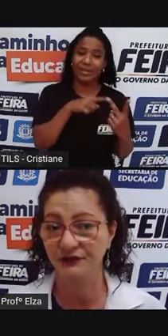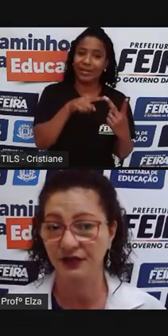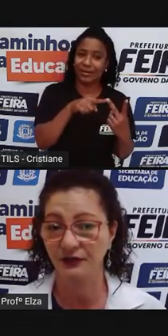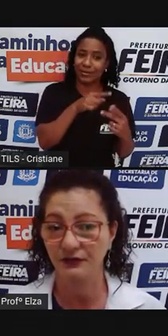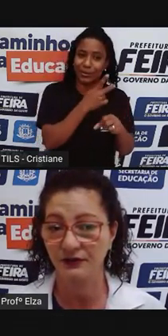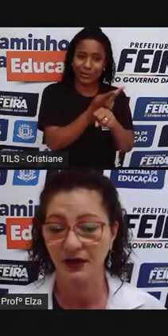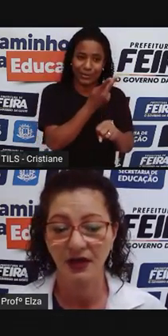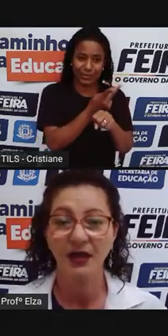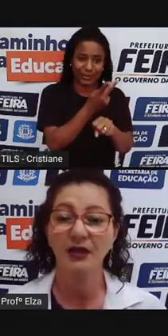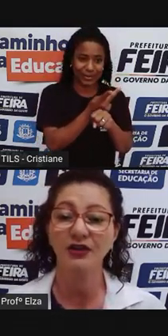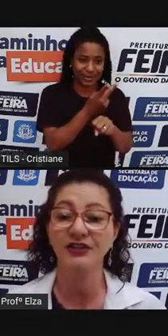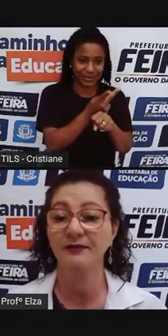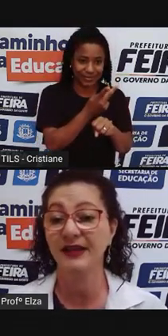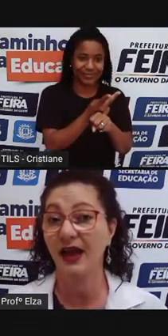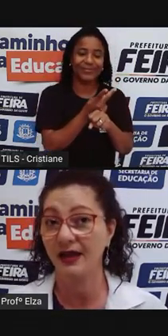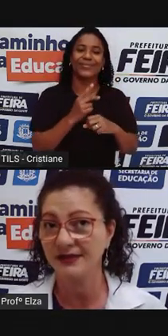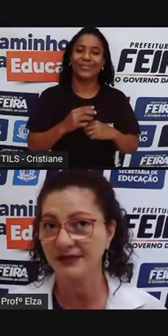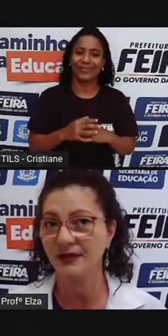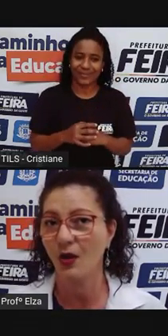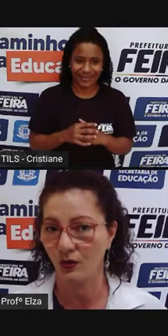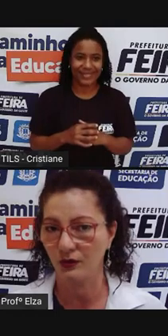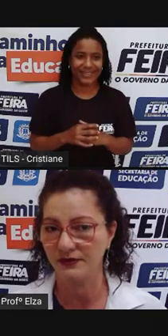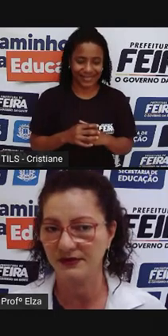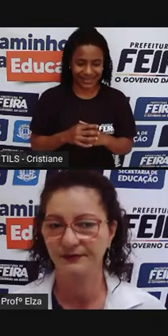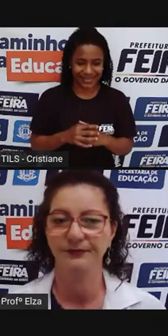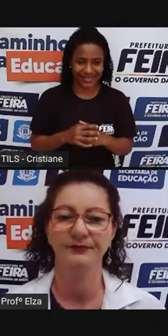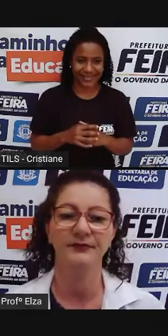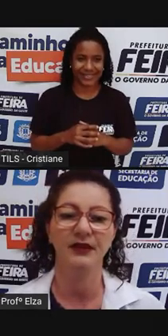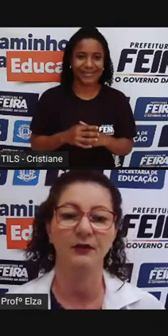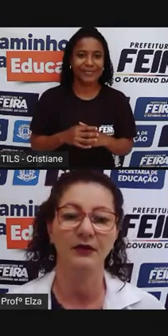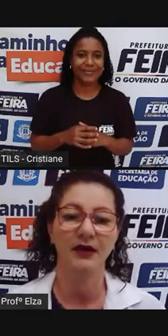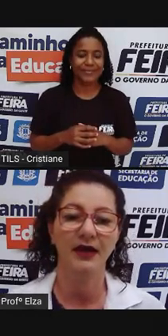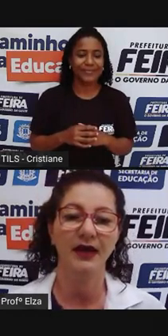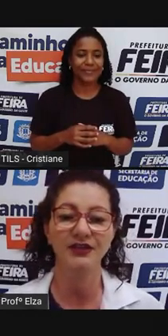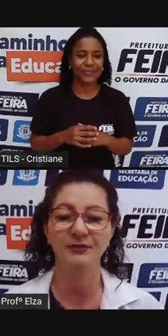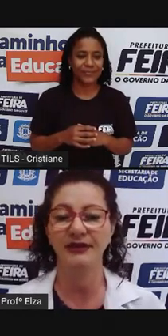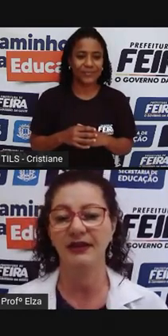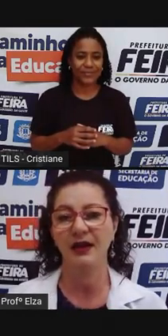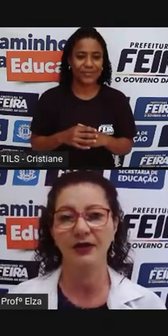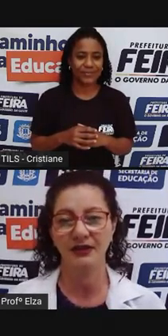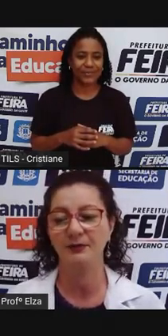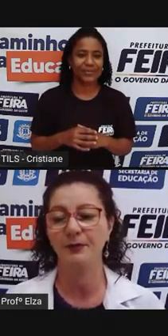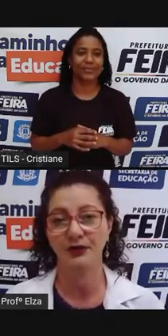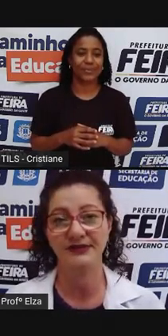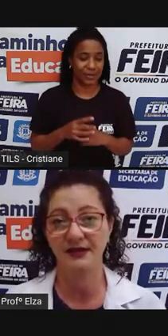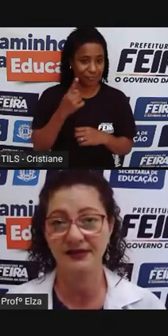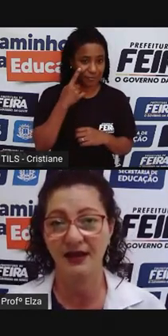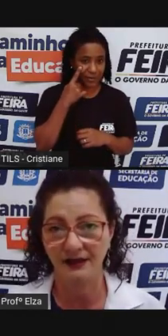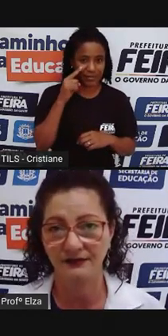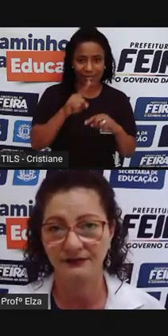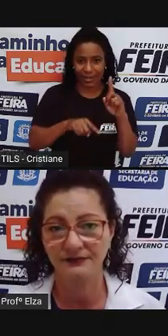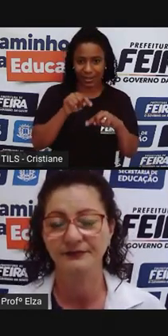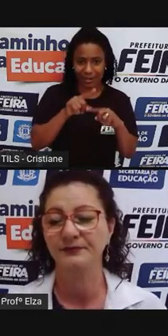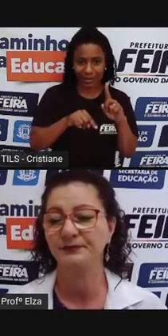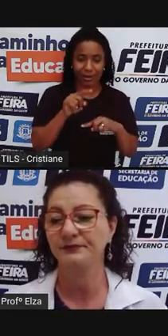de vidro. E nós temos glasses, óculos. Então, este material aqui pode ser